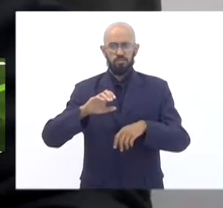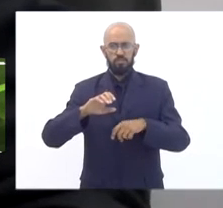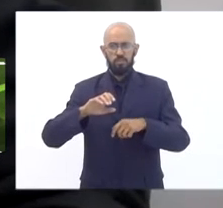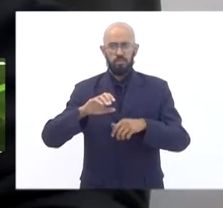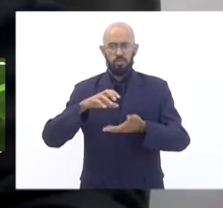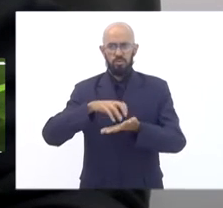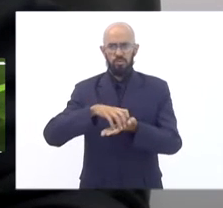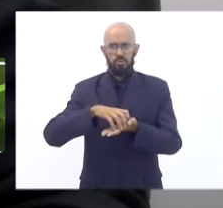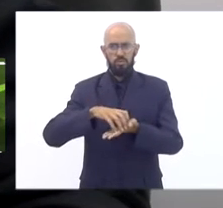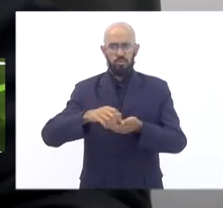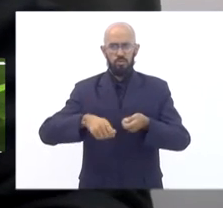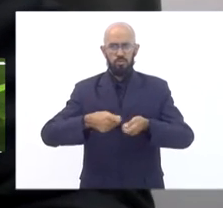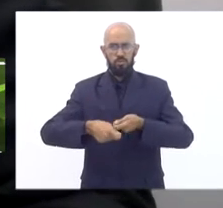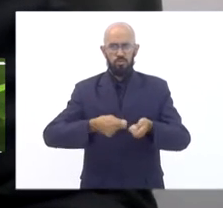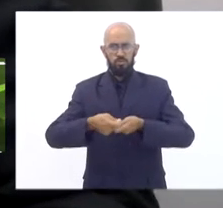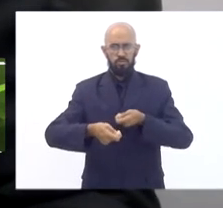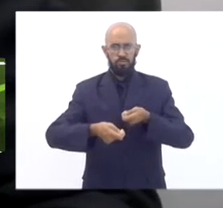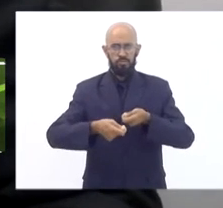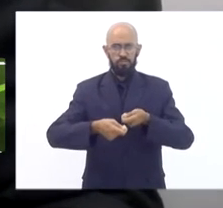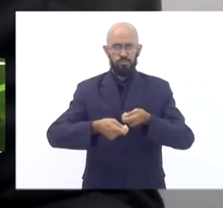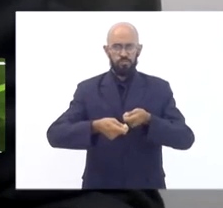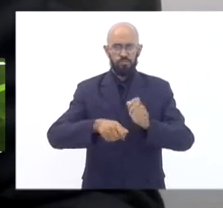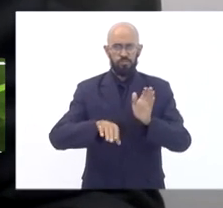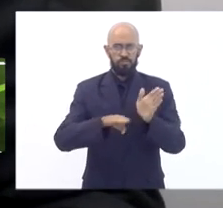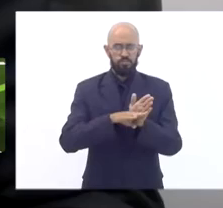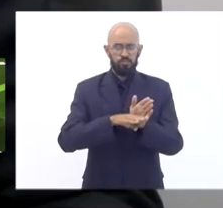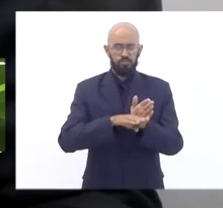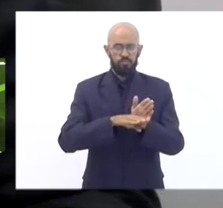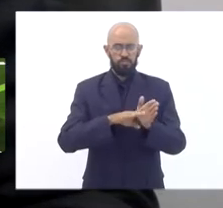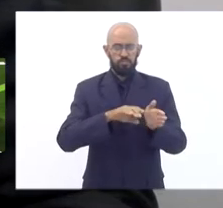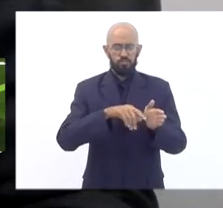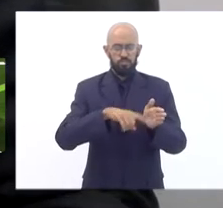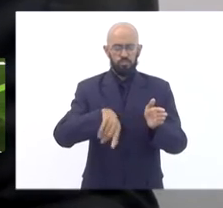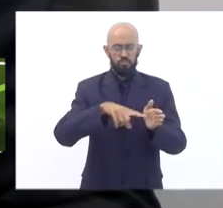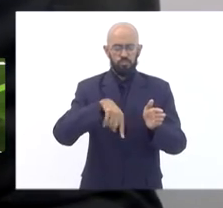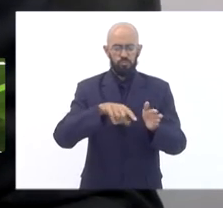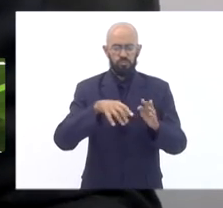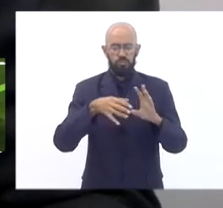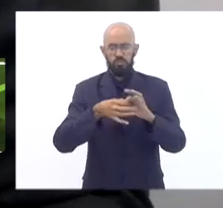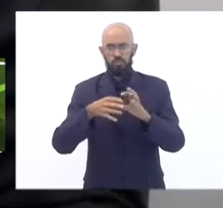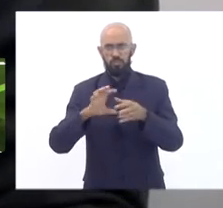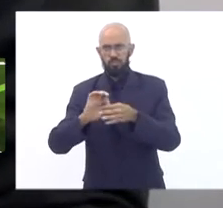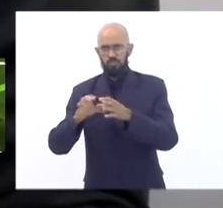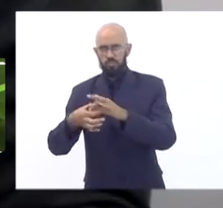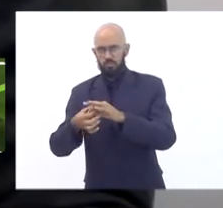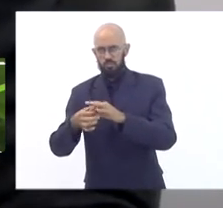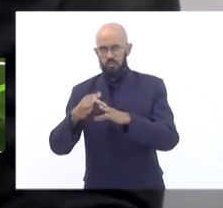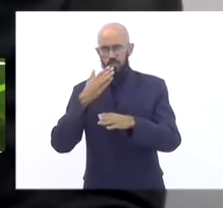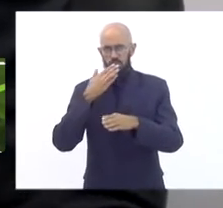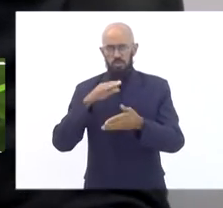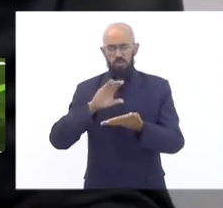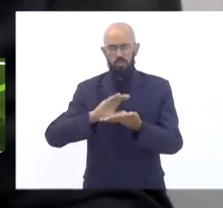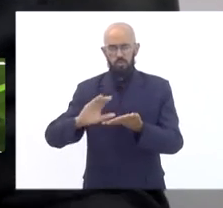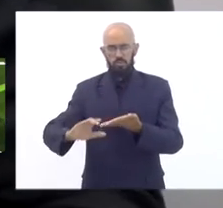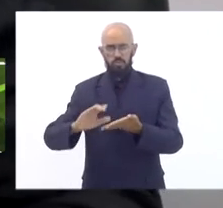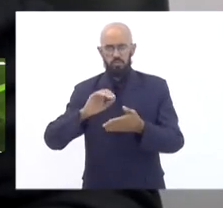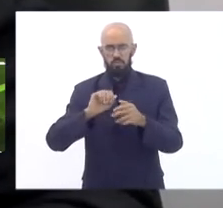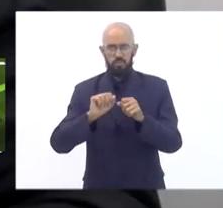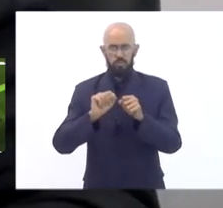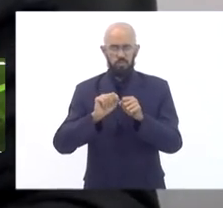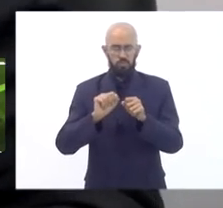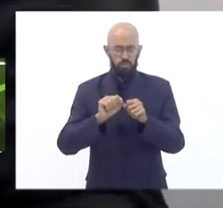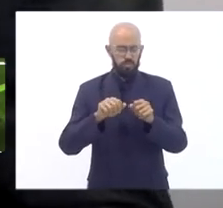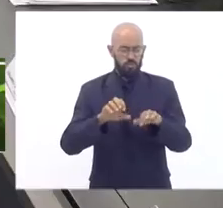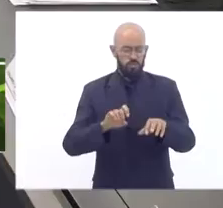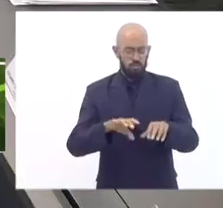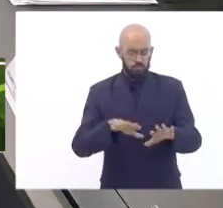ferroviárias do chamado Circuito Olímpico. Que investimentos foram feitos nesse prazo fixado pelo oitavo termo aditivo? É